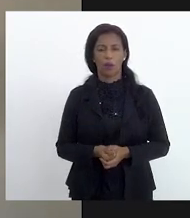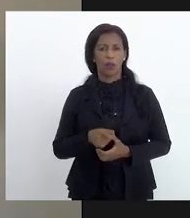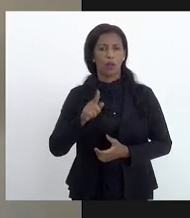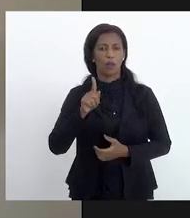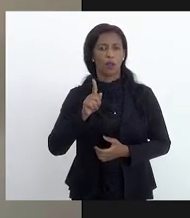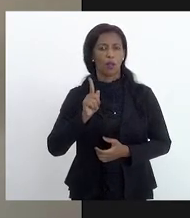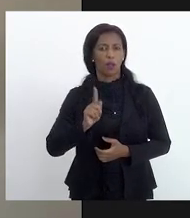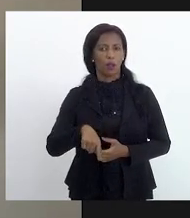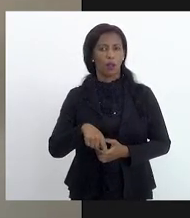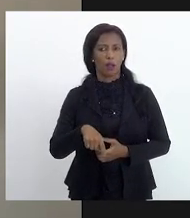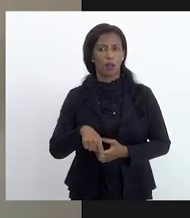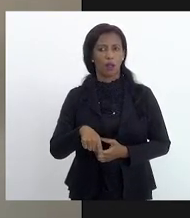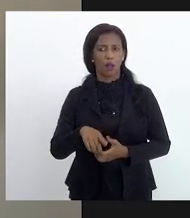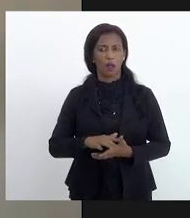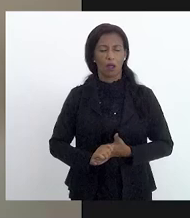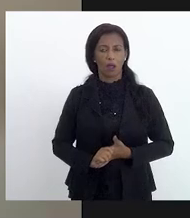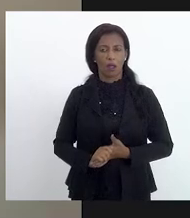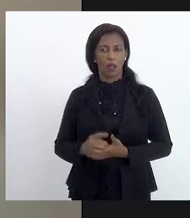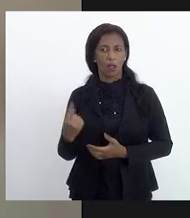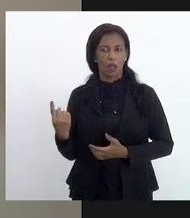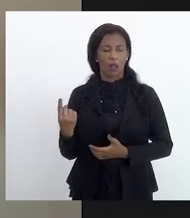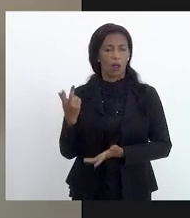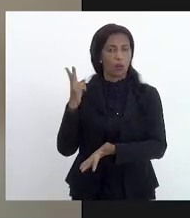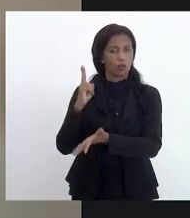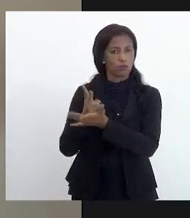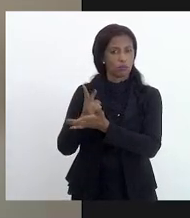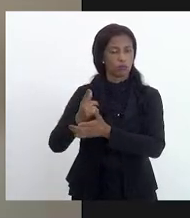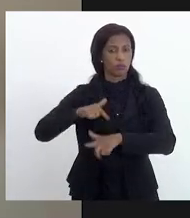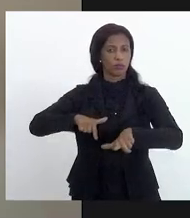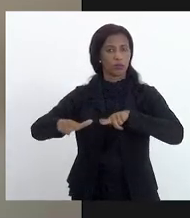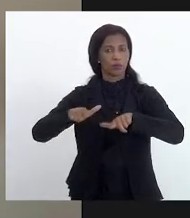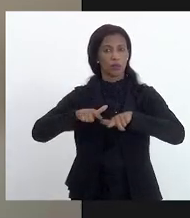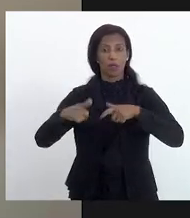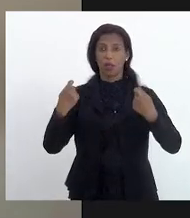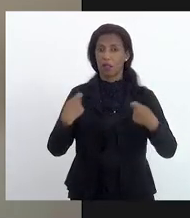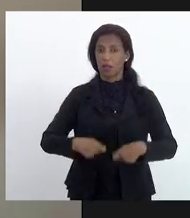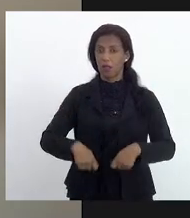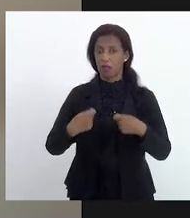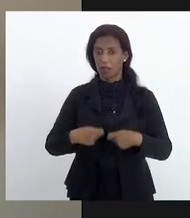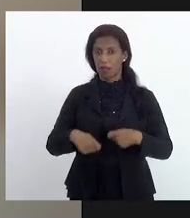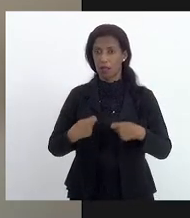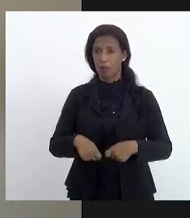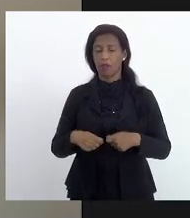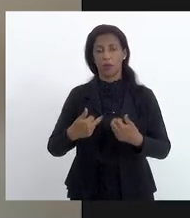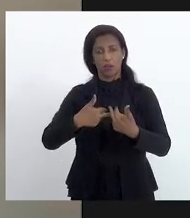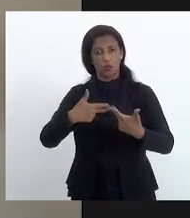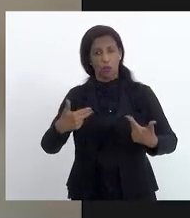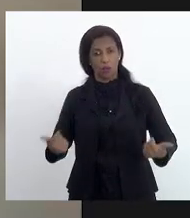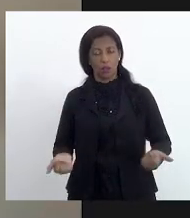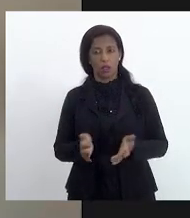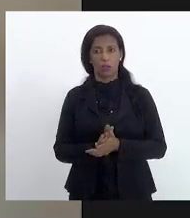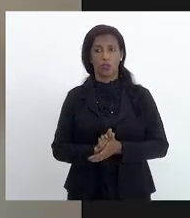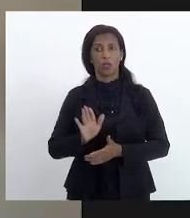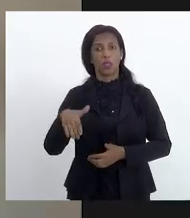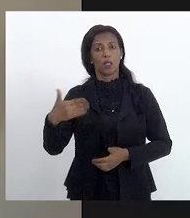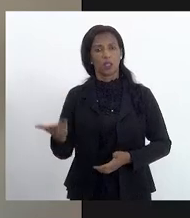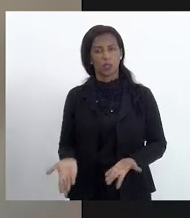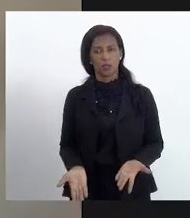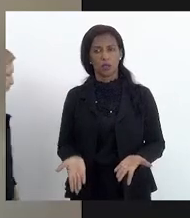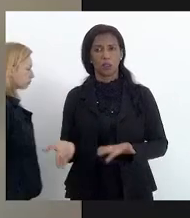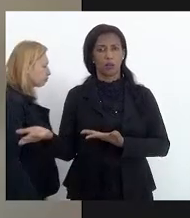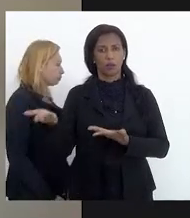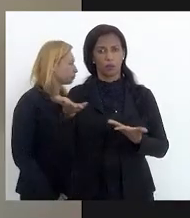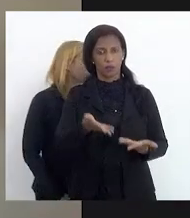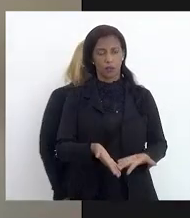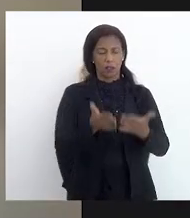são as pessoas na ponta que recebem esse serviço e que precisam desse serviço de qualidade. Então, trazer